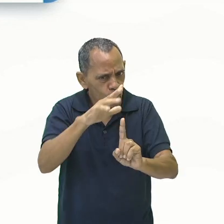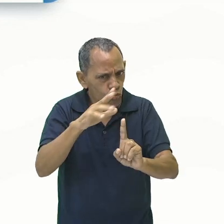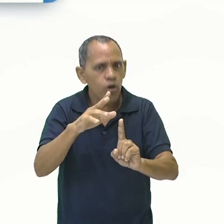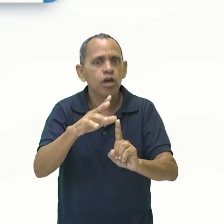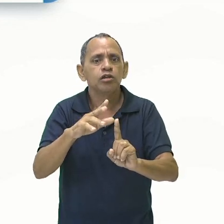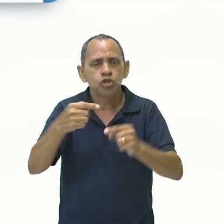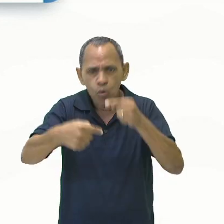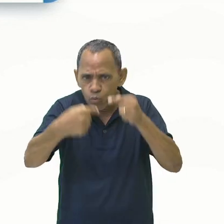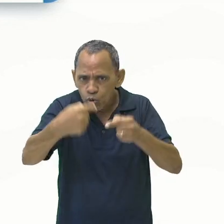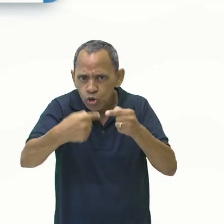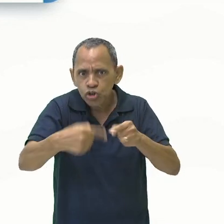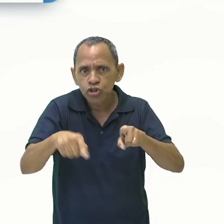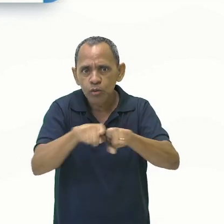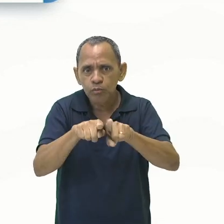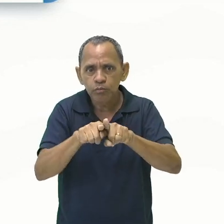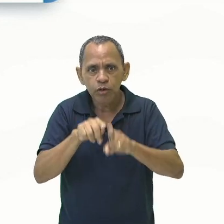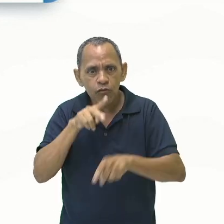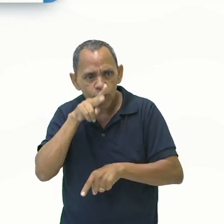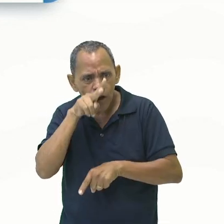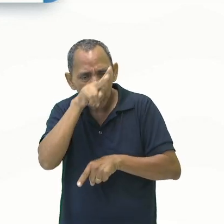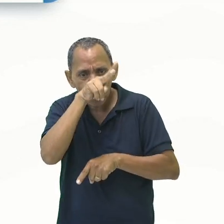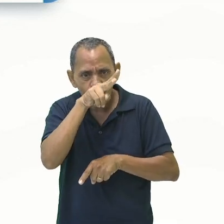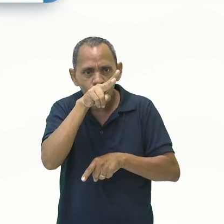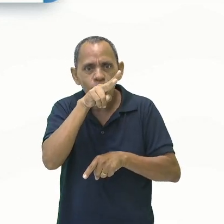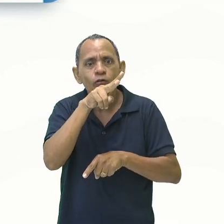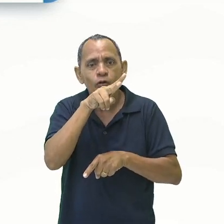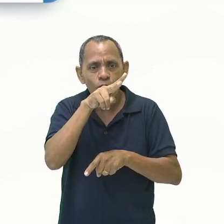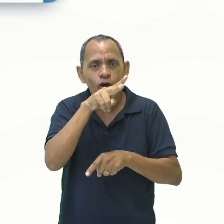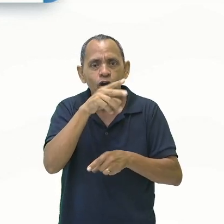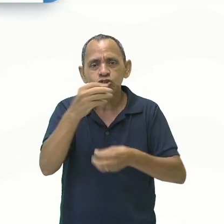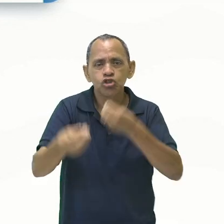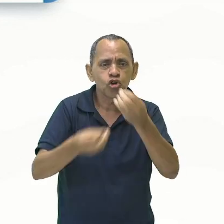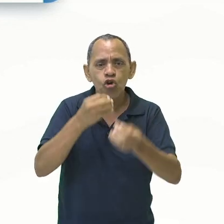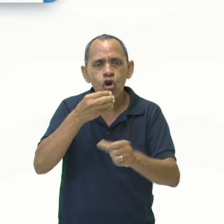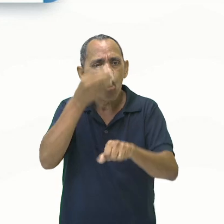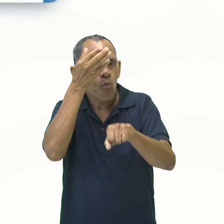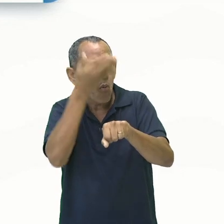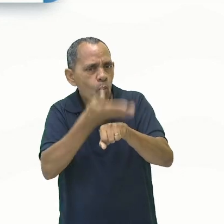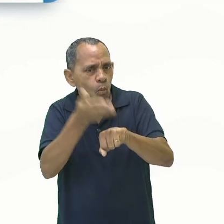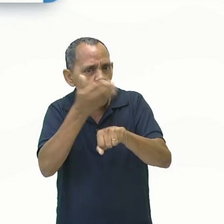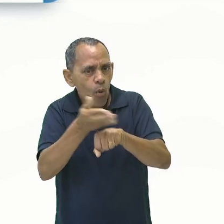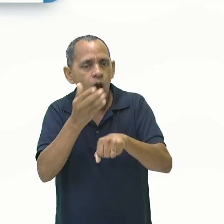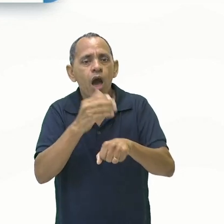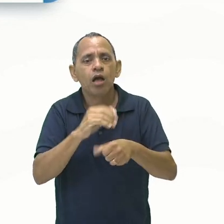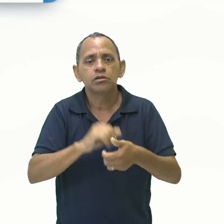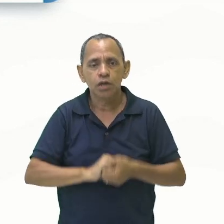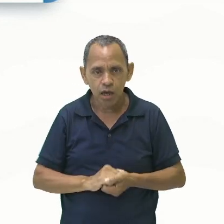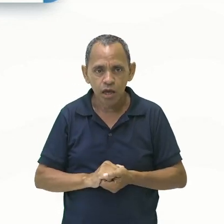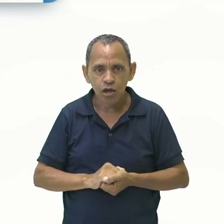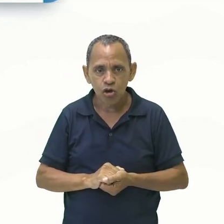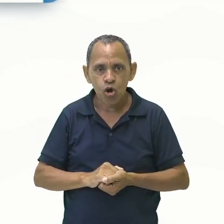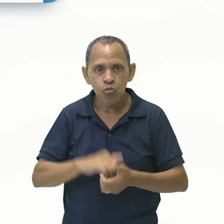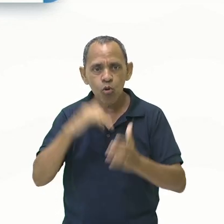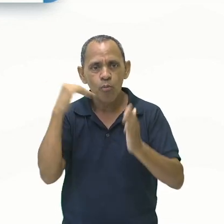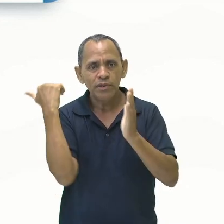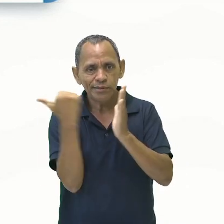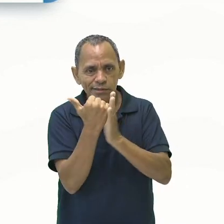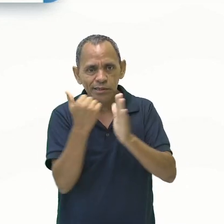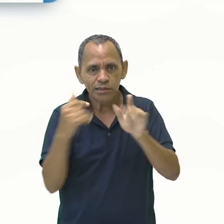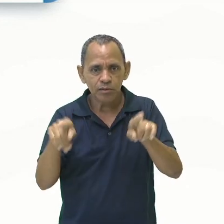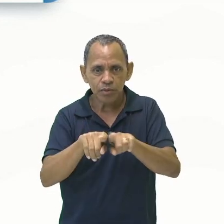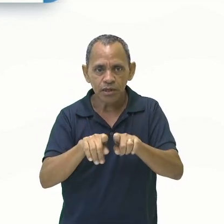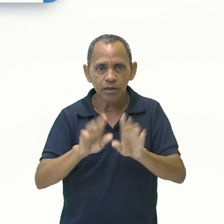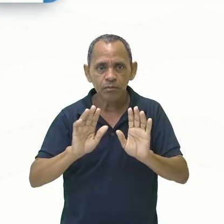mais forte no sentido de pôr em prática as suas ações. Como o PNUMA é um programa, ele não tem a mesma influência de